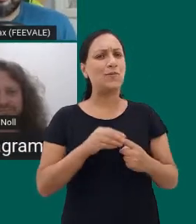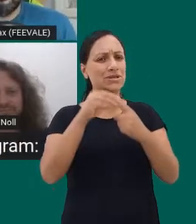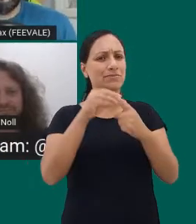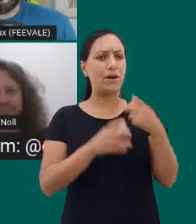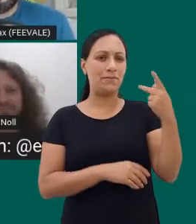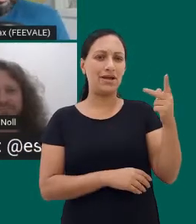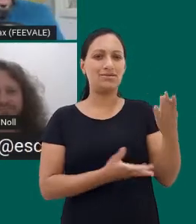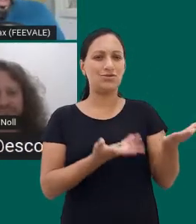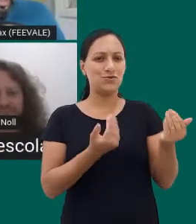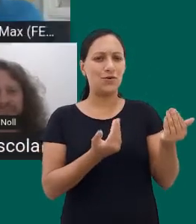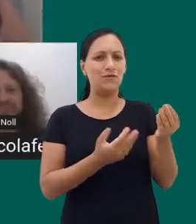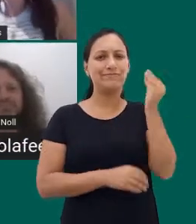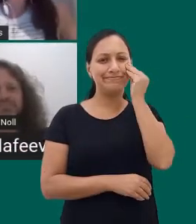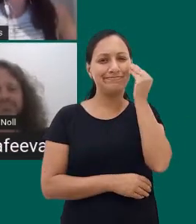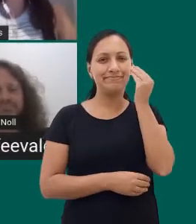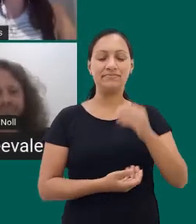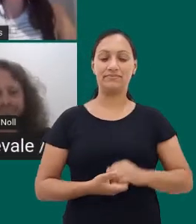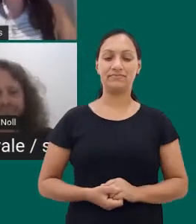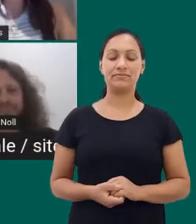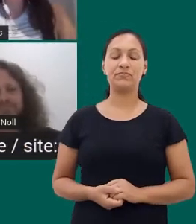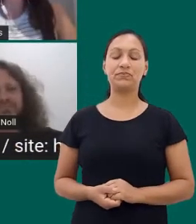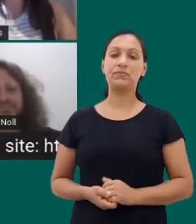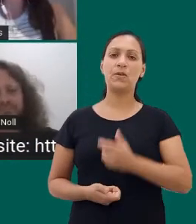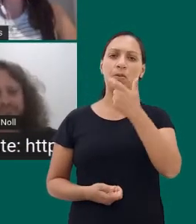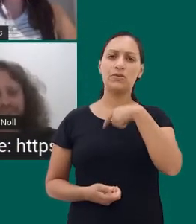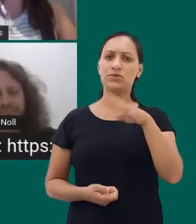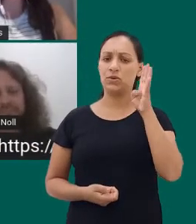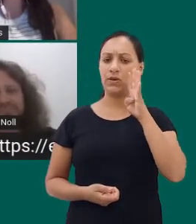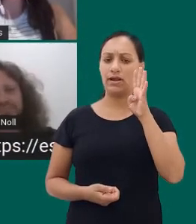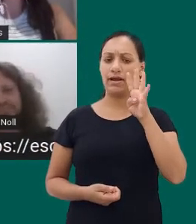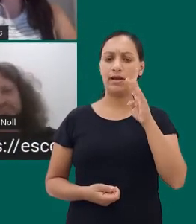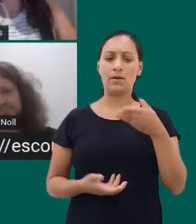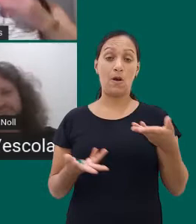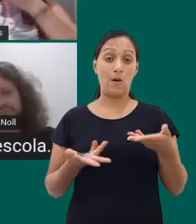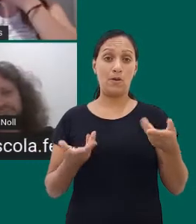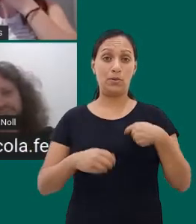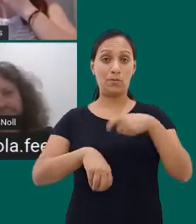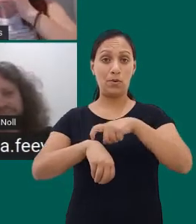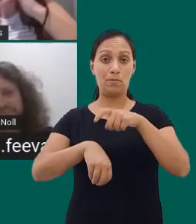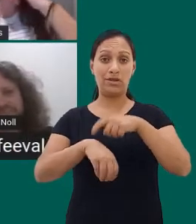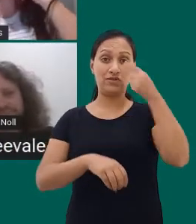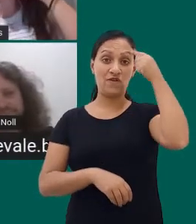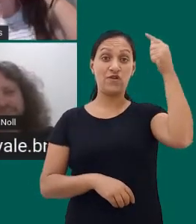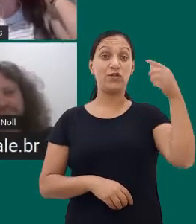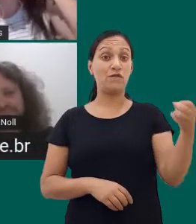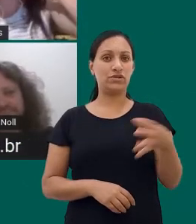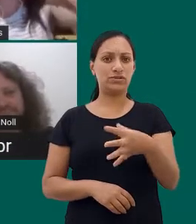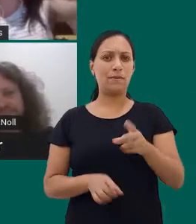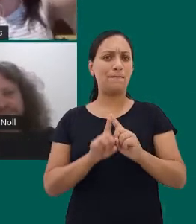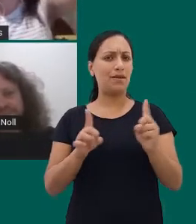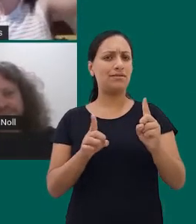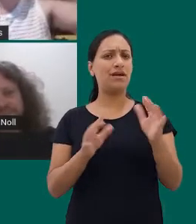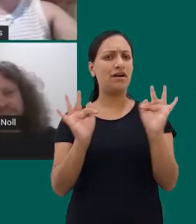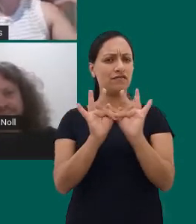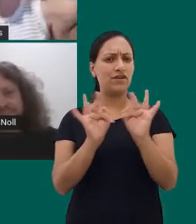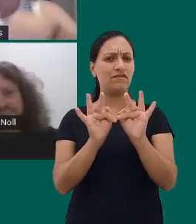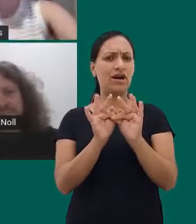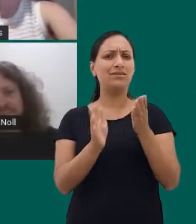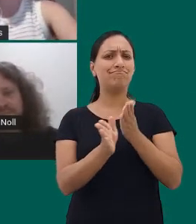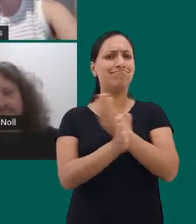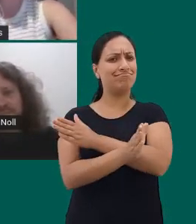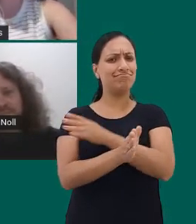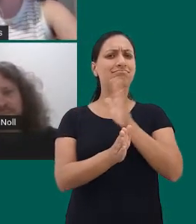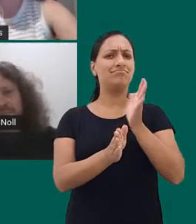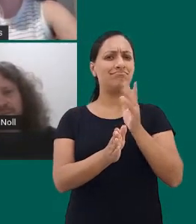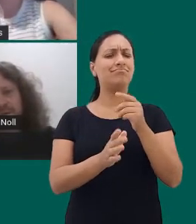gurizada. Sim, eu acho legal, claro, a gente está pegando um momento de inovação, mas que a Fevale já se antecipou, né? Então ela já